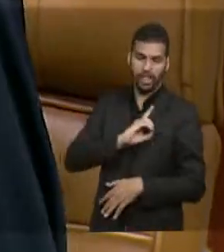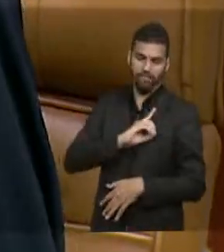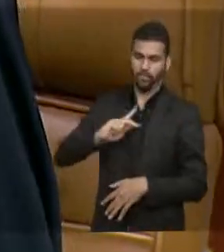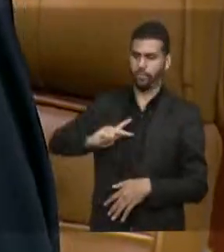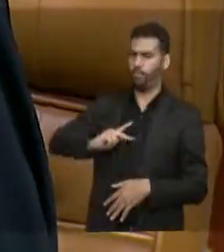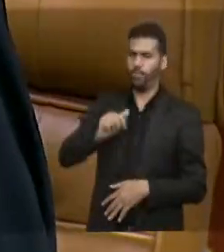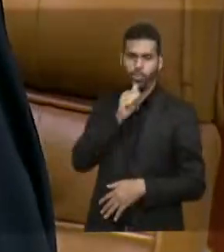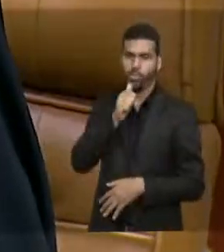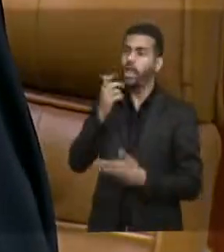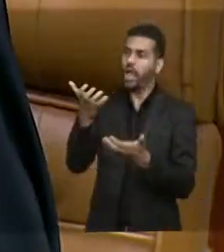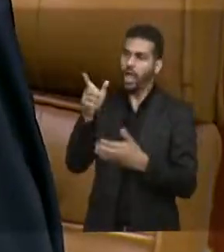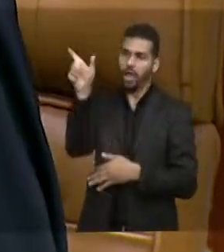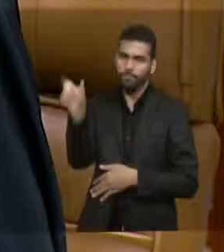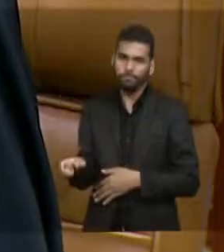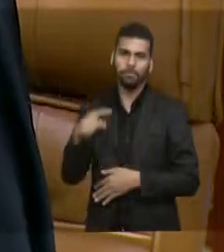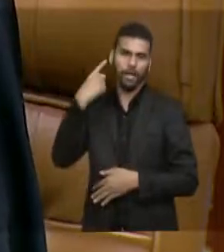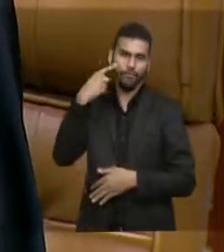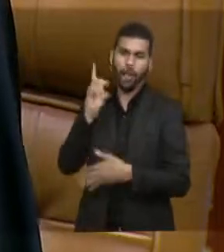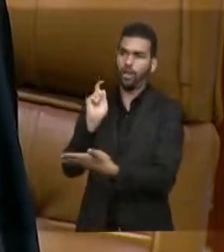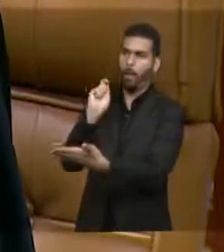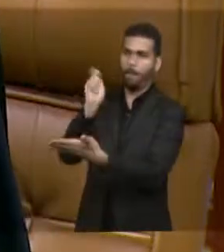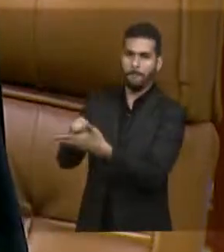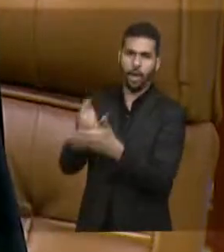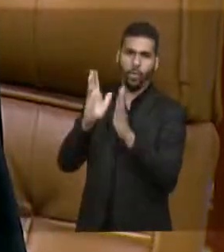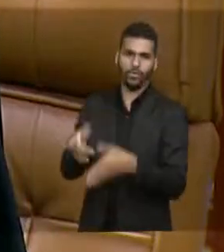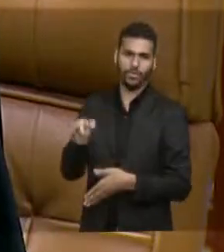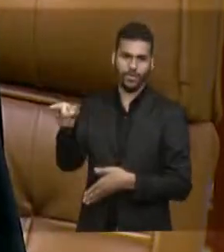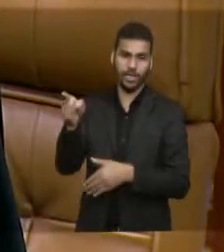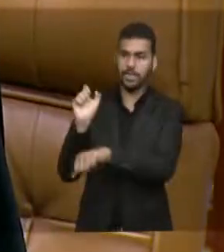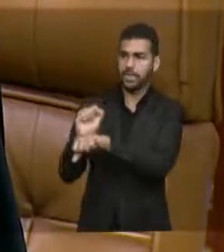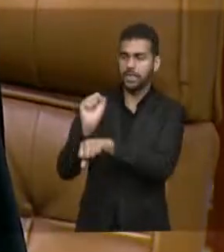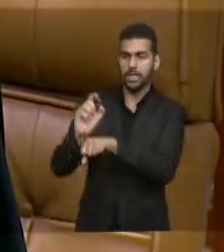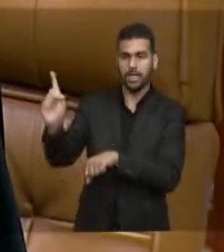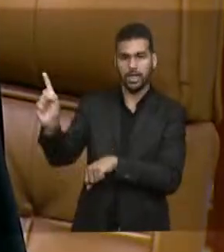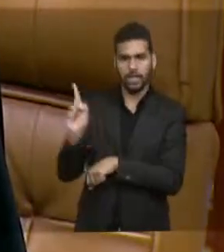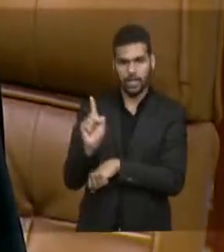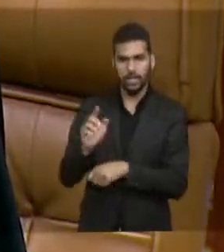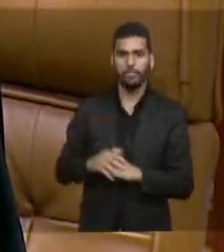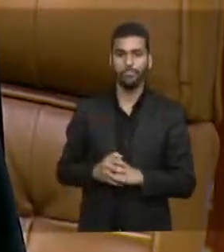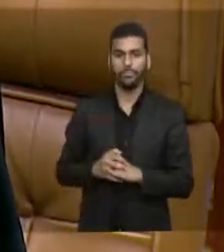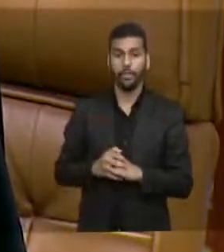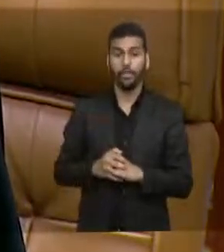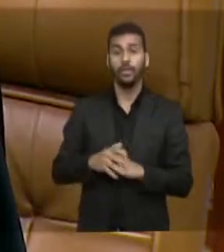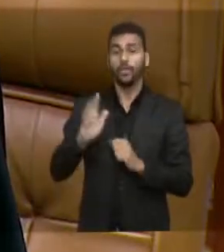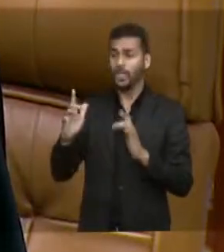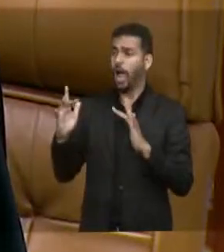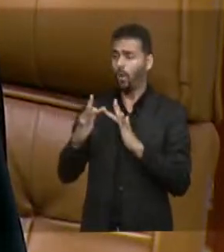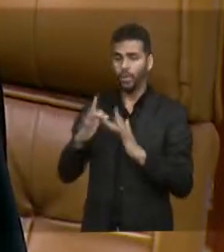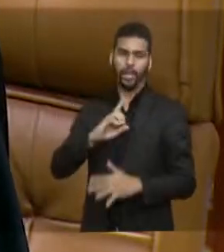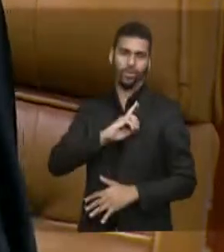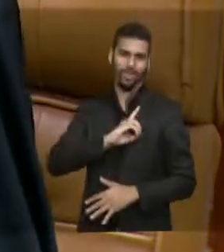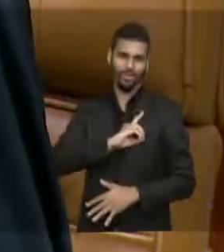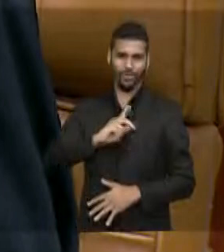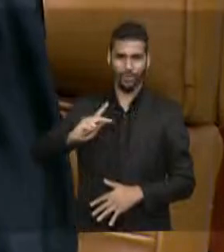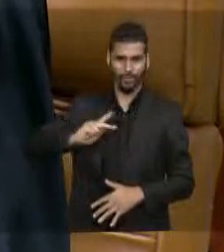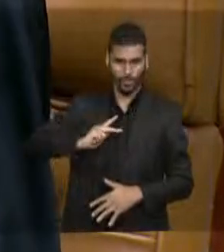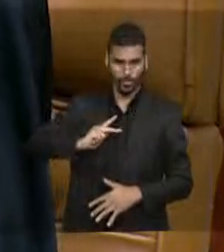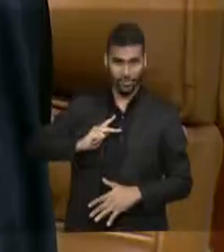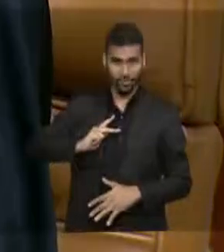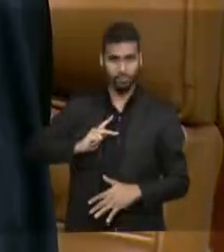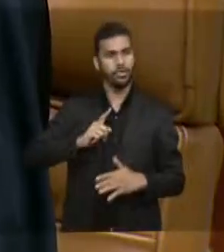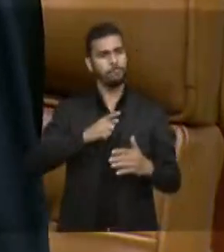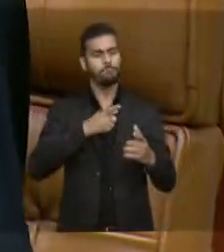advogado duas por duas vezes em contato com a Defensoria Pública a Defensoria Pública fez